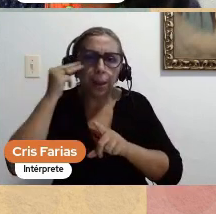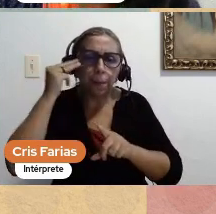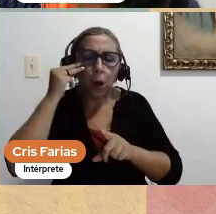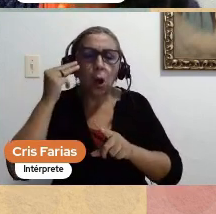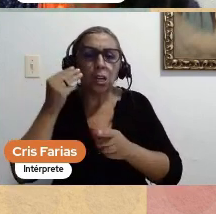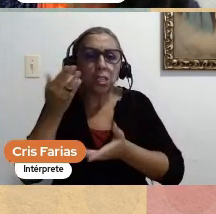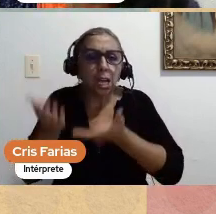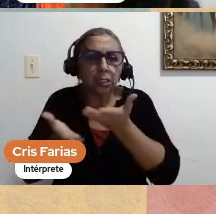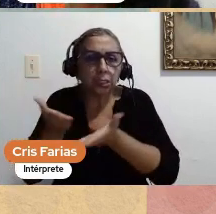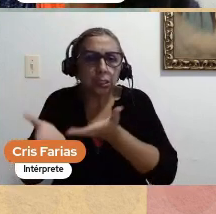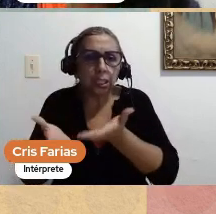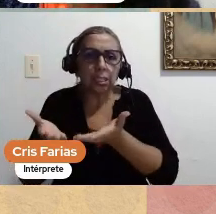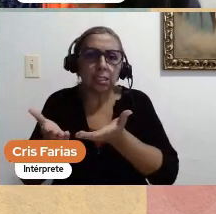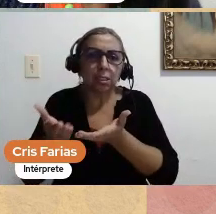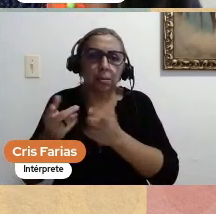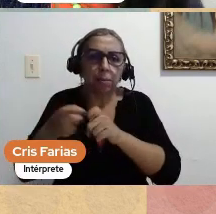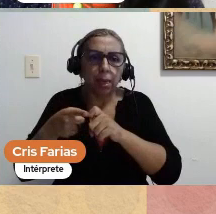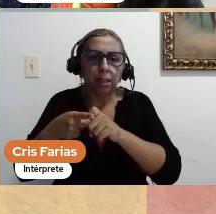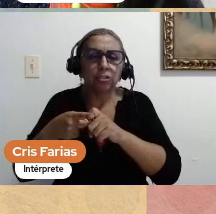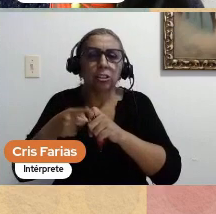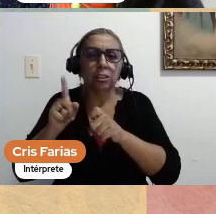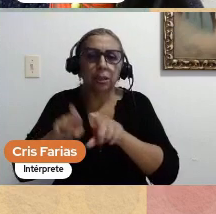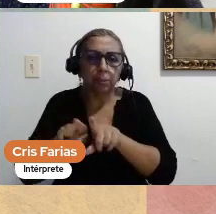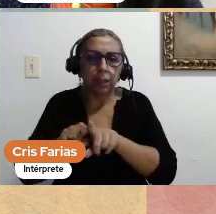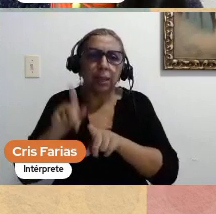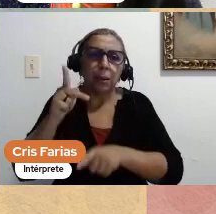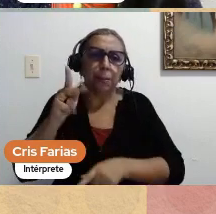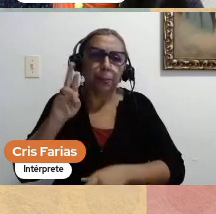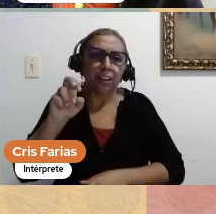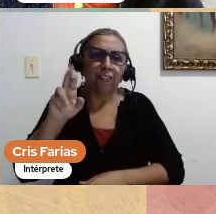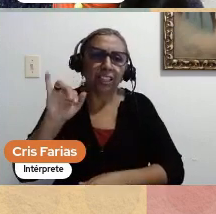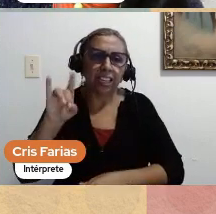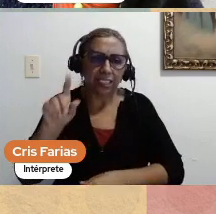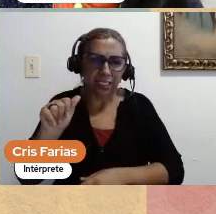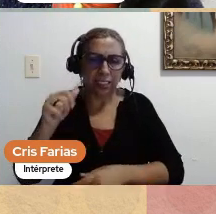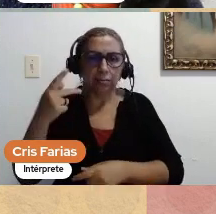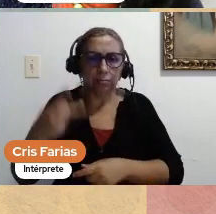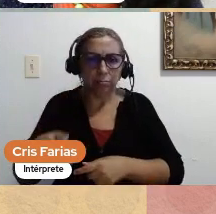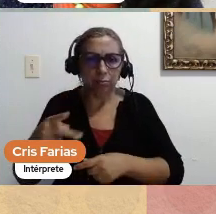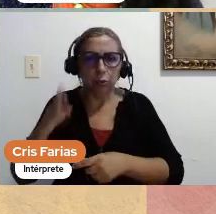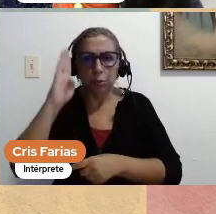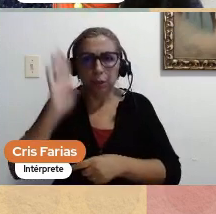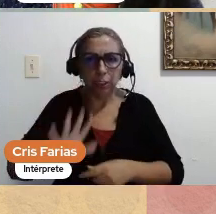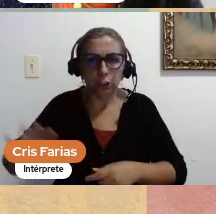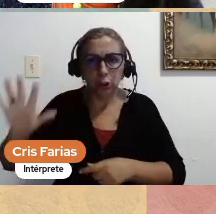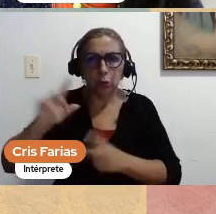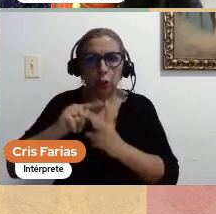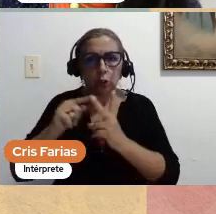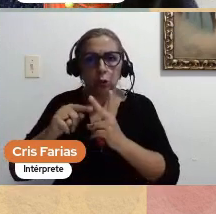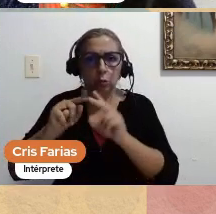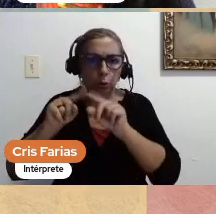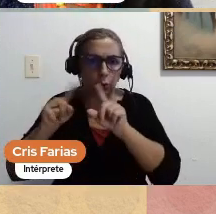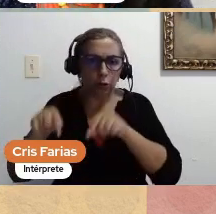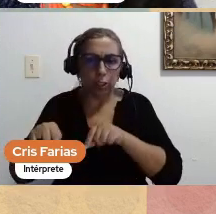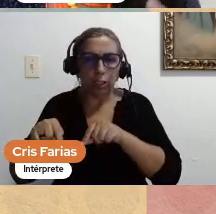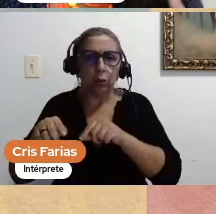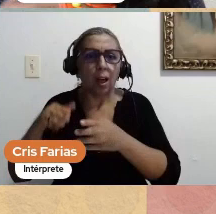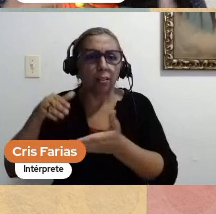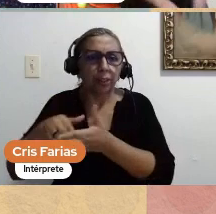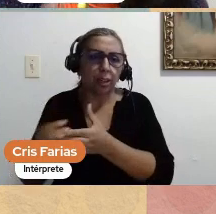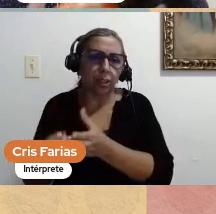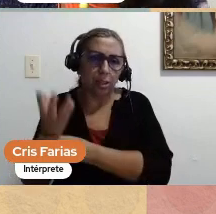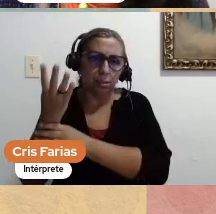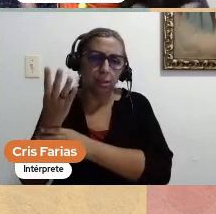médica e da Previdência Social do Brasil, né? Também foram dois projetos que antecedem até a criação da casa. Então,